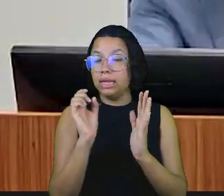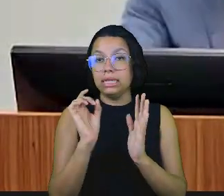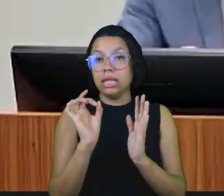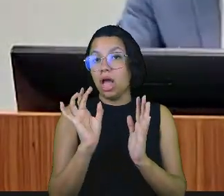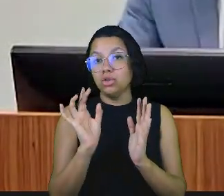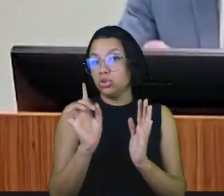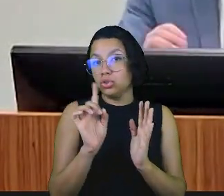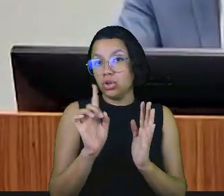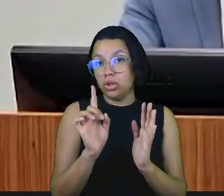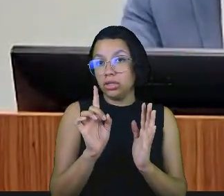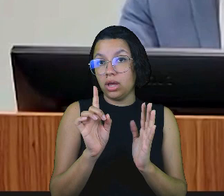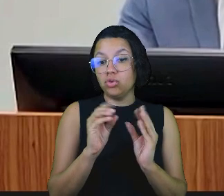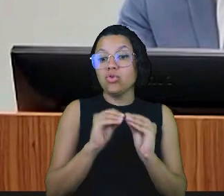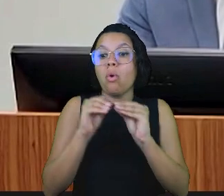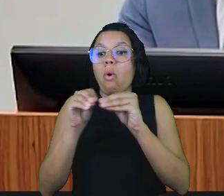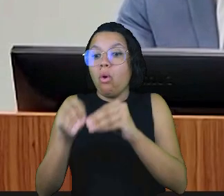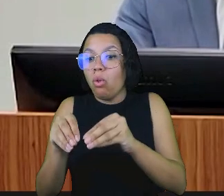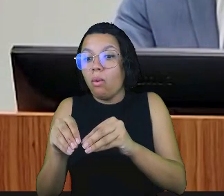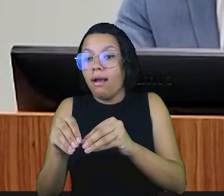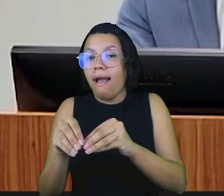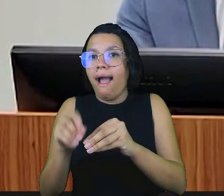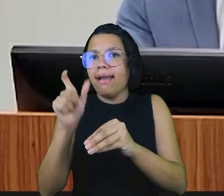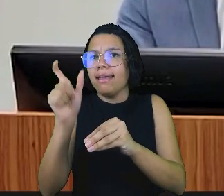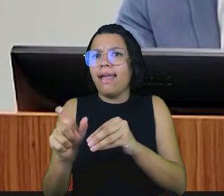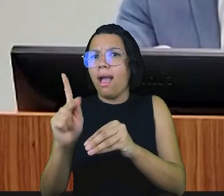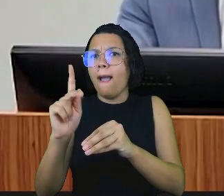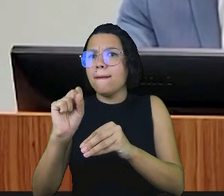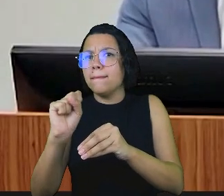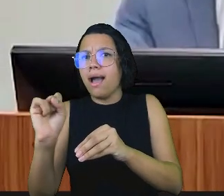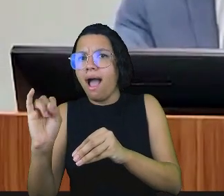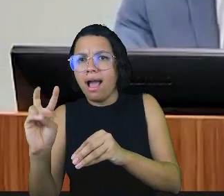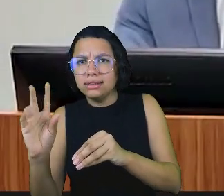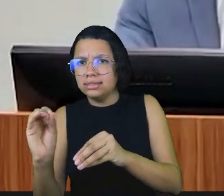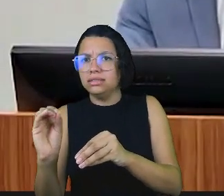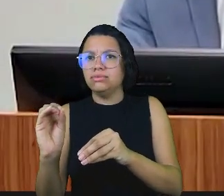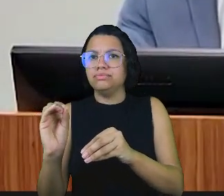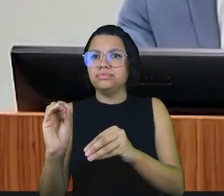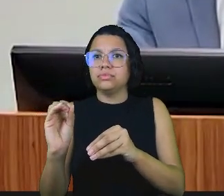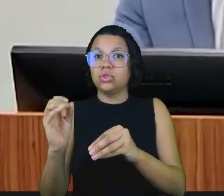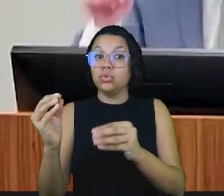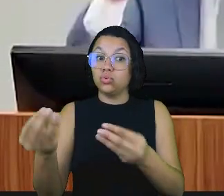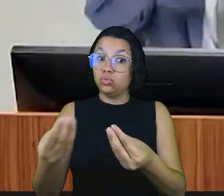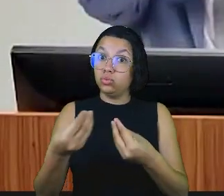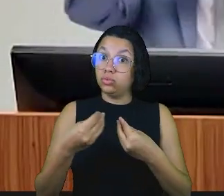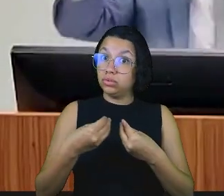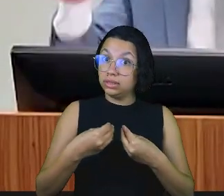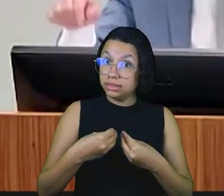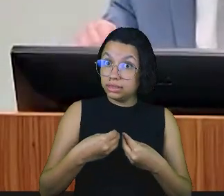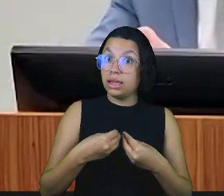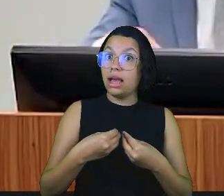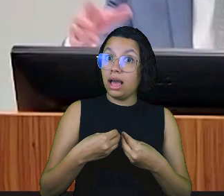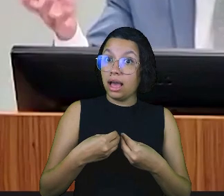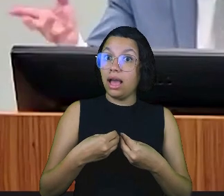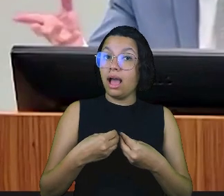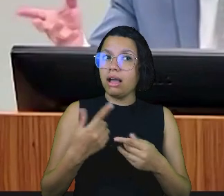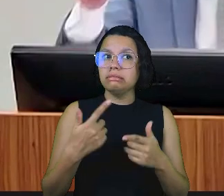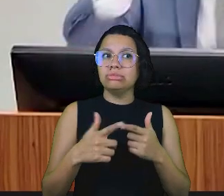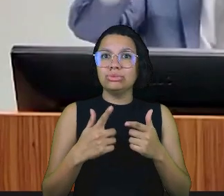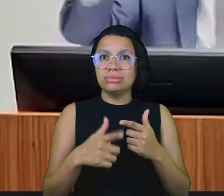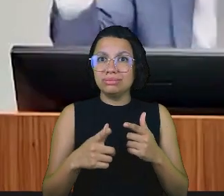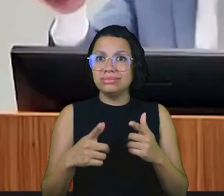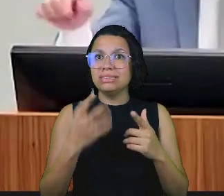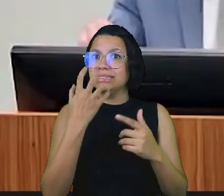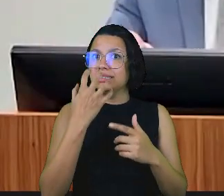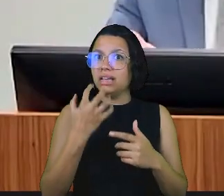passiva. Isso traz para nós consequências bastante severas e que são,